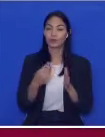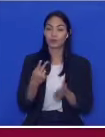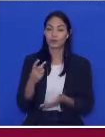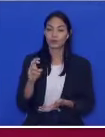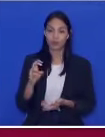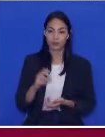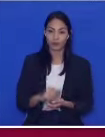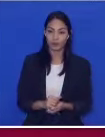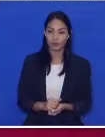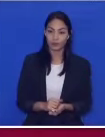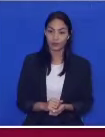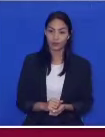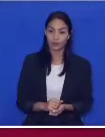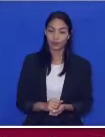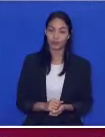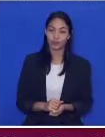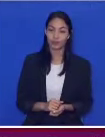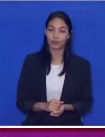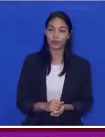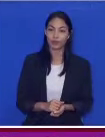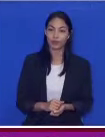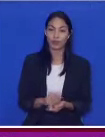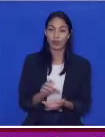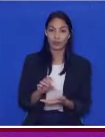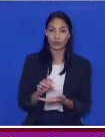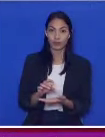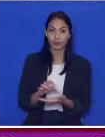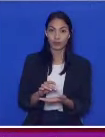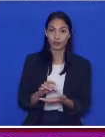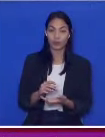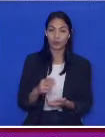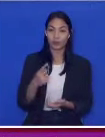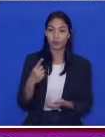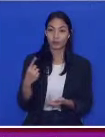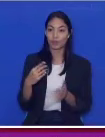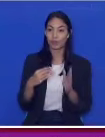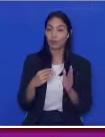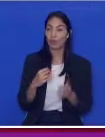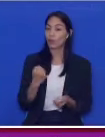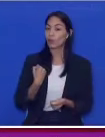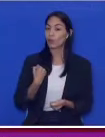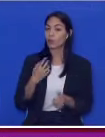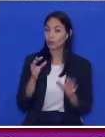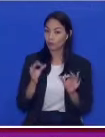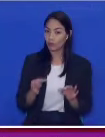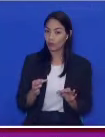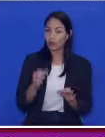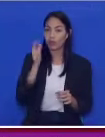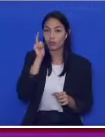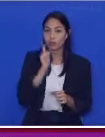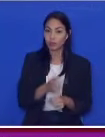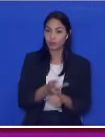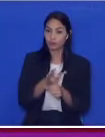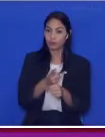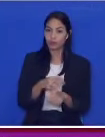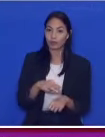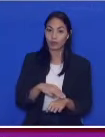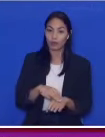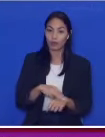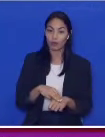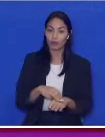de 0 a 25. Na Loto Fácil você ganha a partir de 11 acertos. Bola marrom